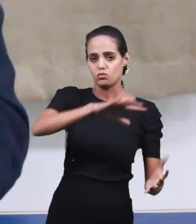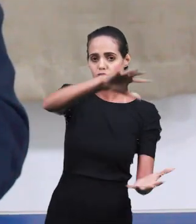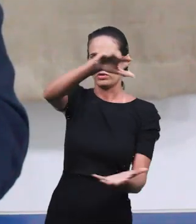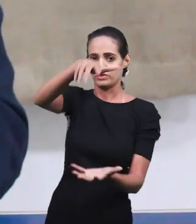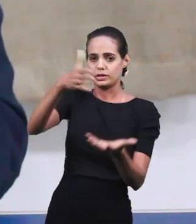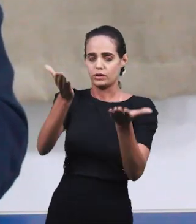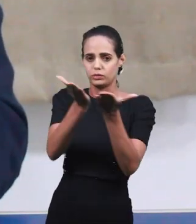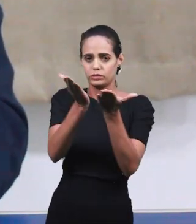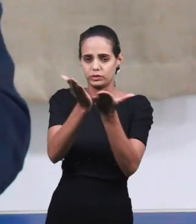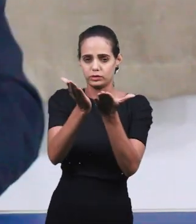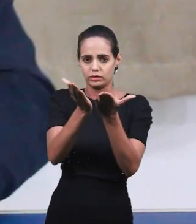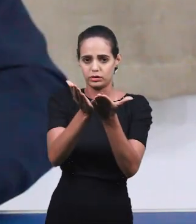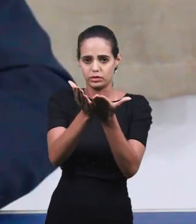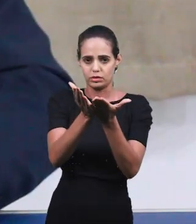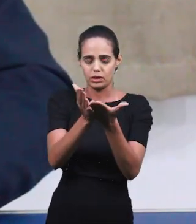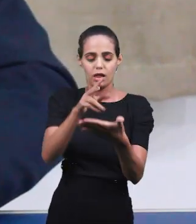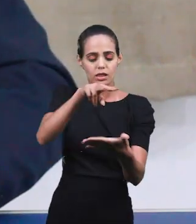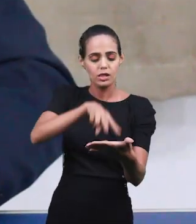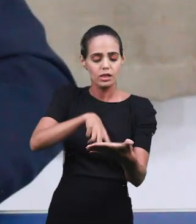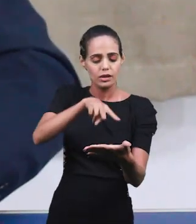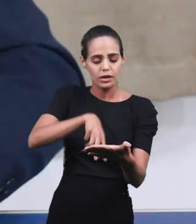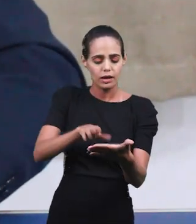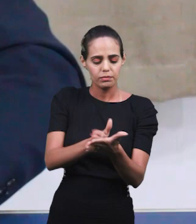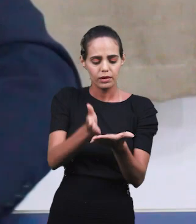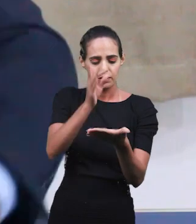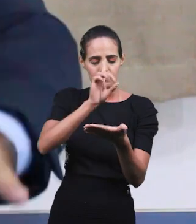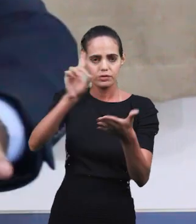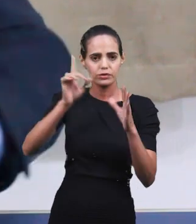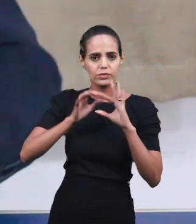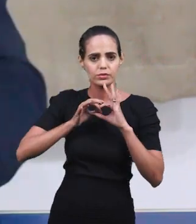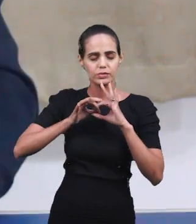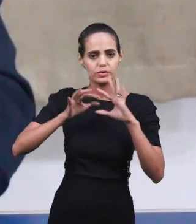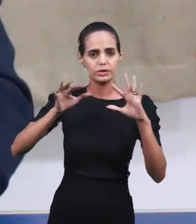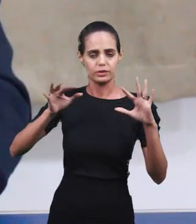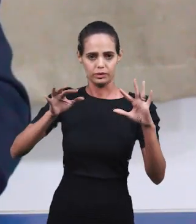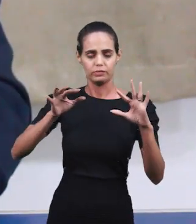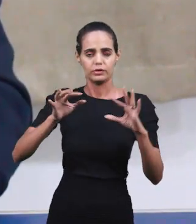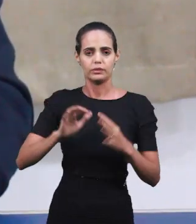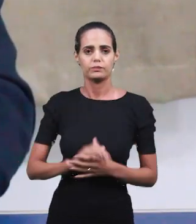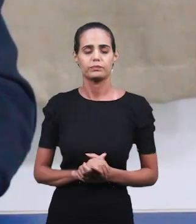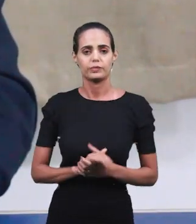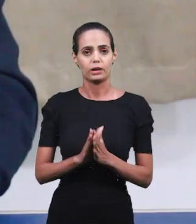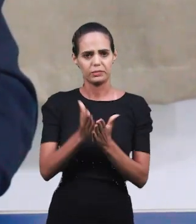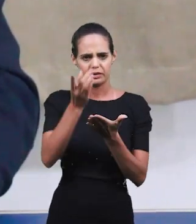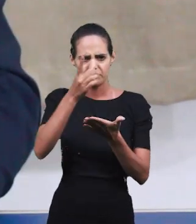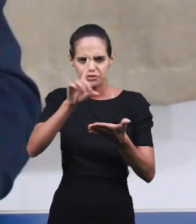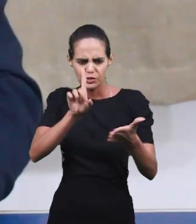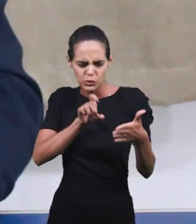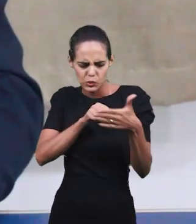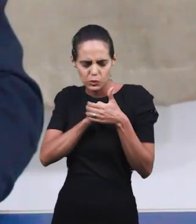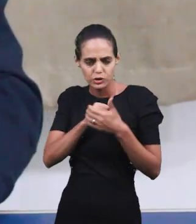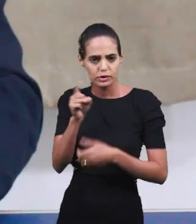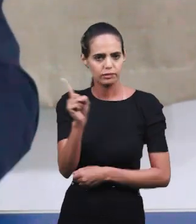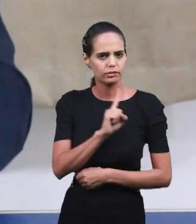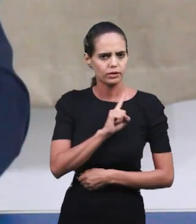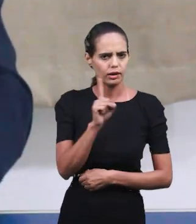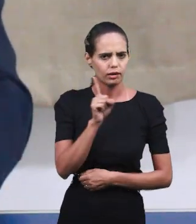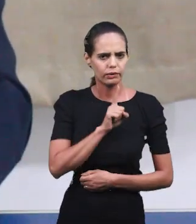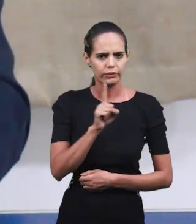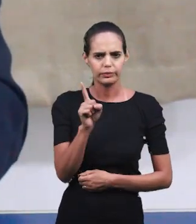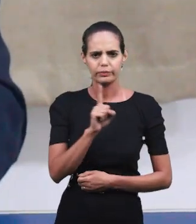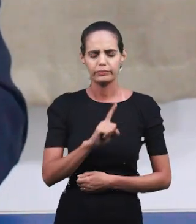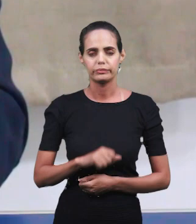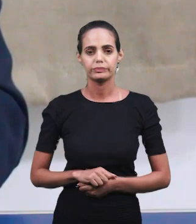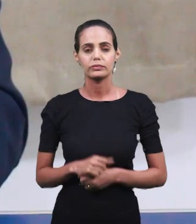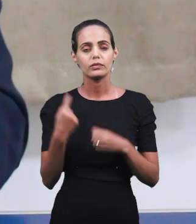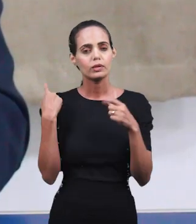livre exame das Escrituras. A palavra ela não está acorrentada, porque esses